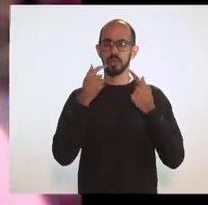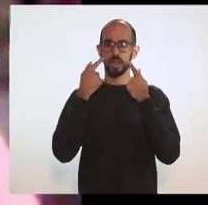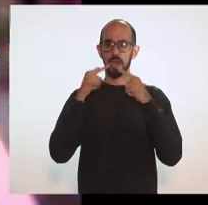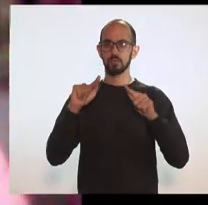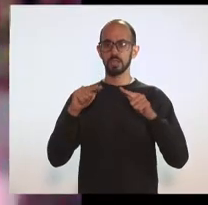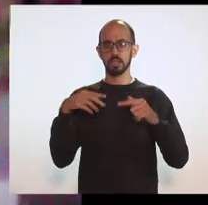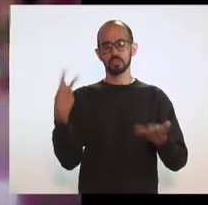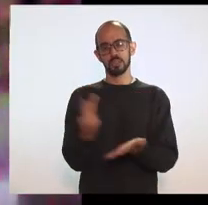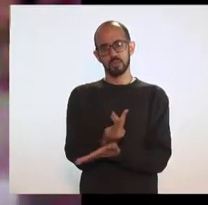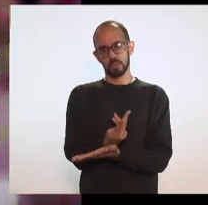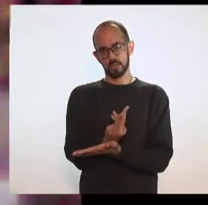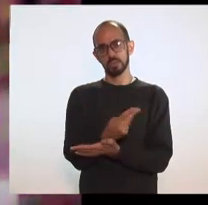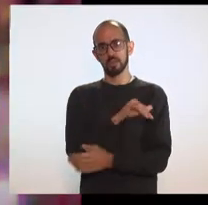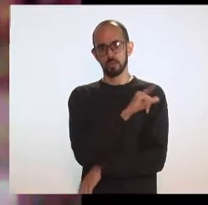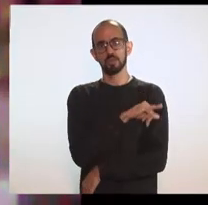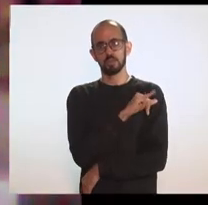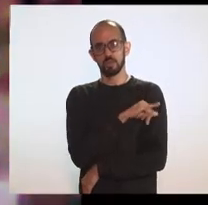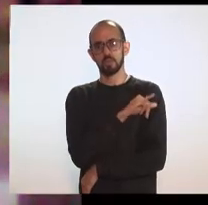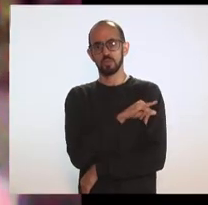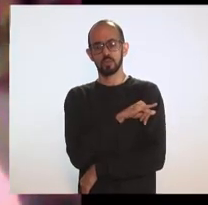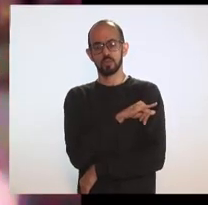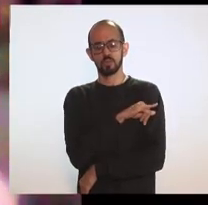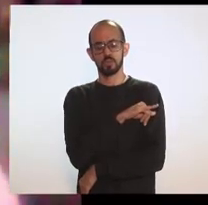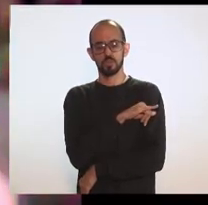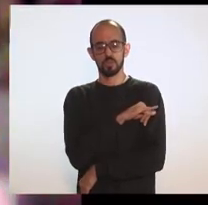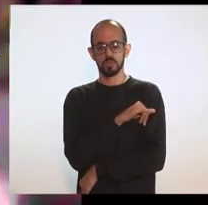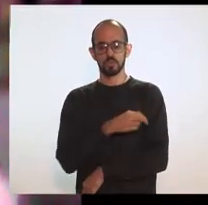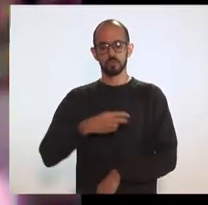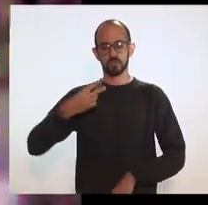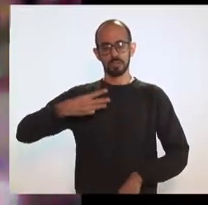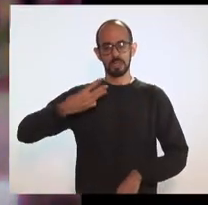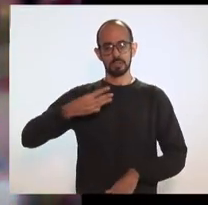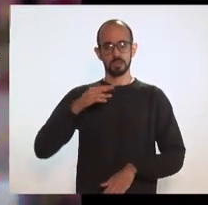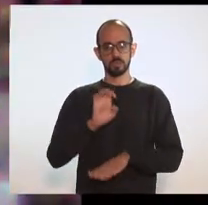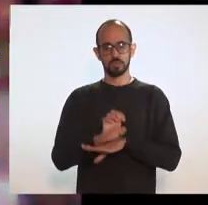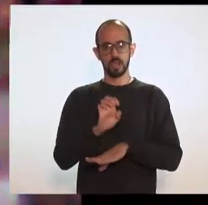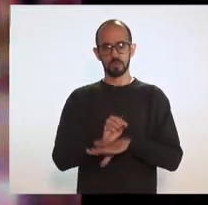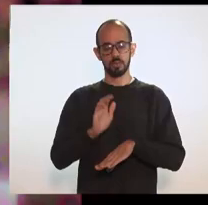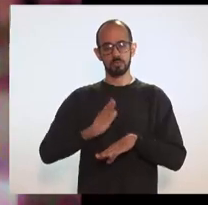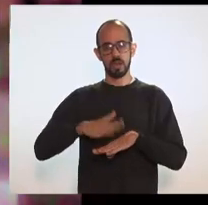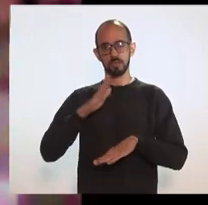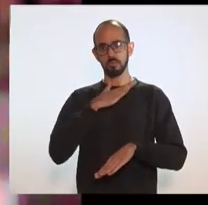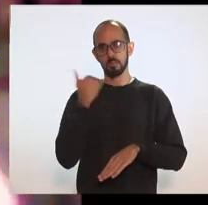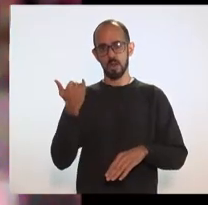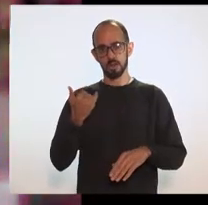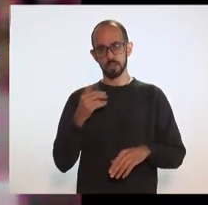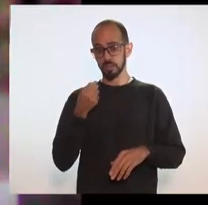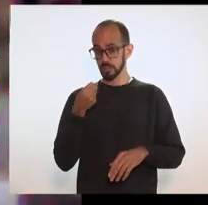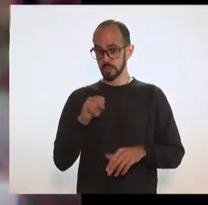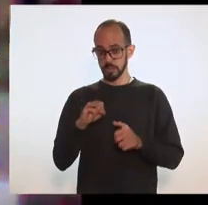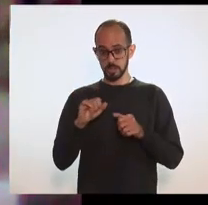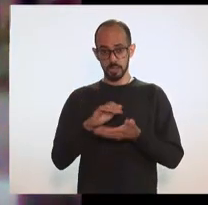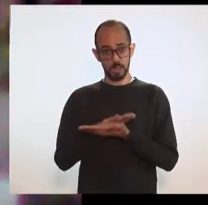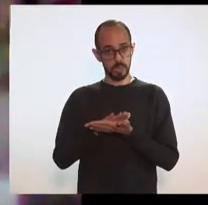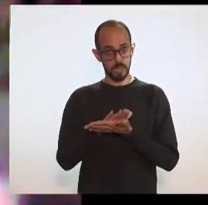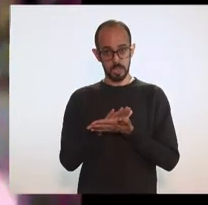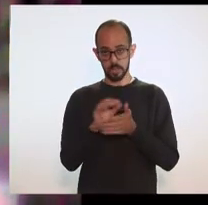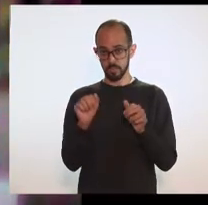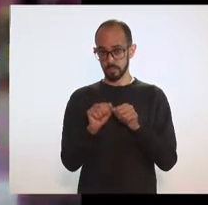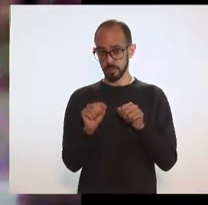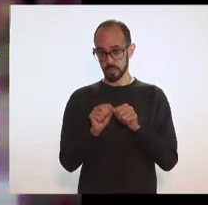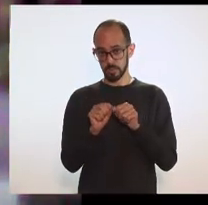que está acontecendo no estado do Rio de Janeiro somos um terceiro estado com maior número de óleo se nada for feito